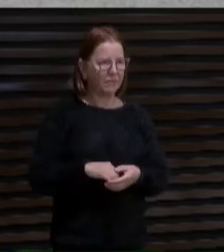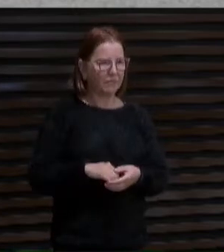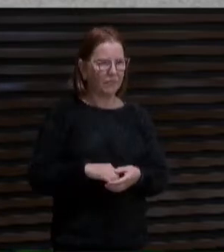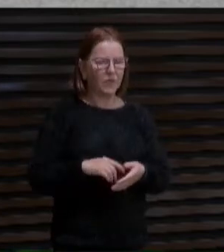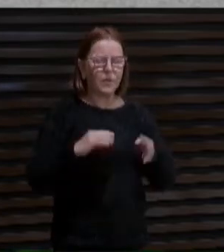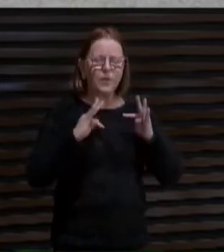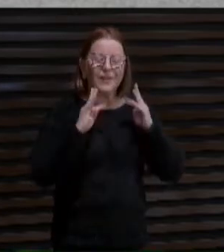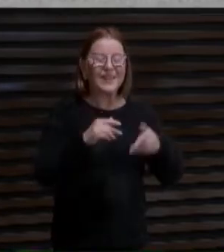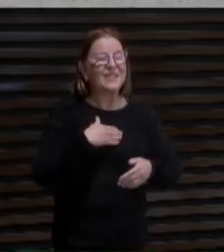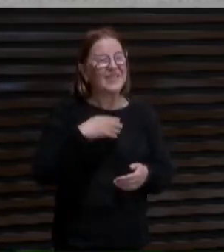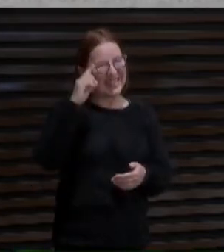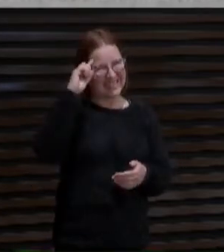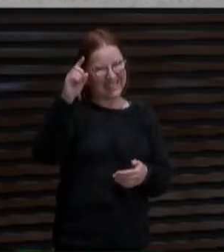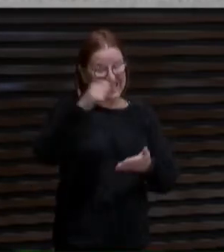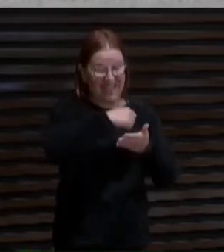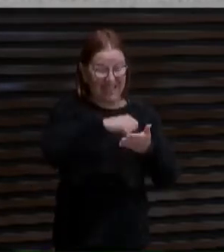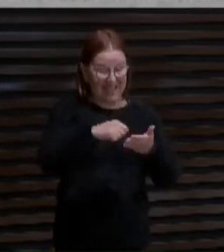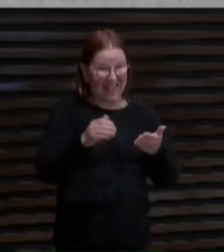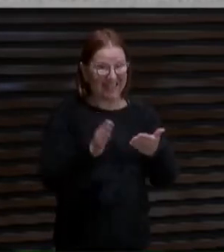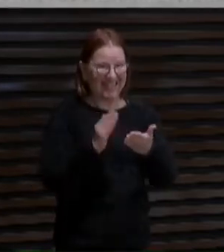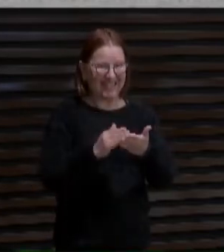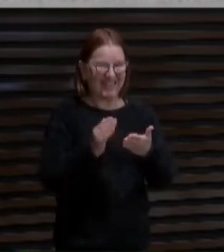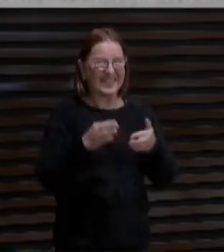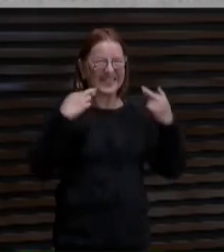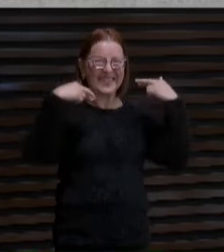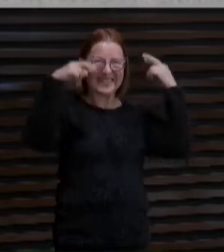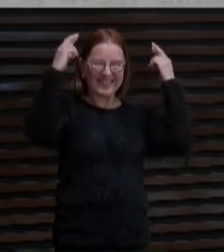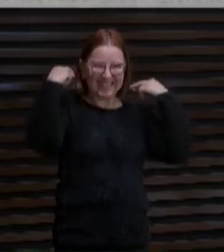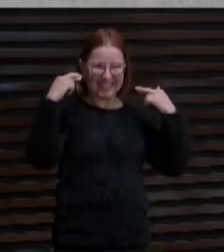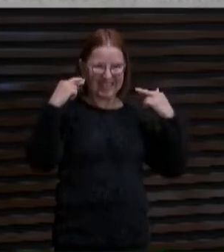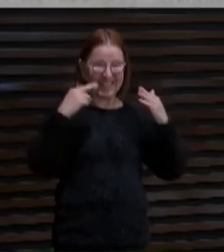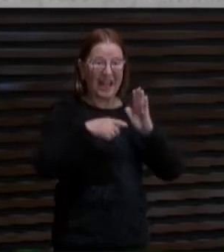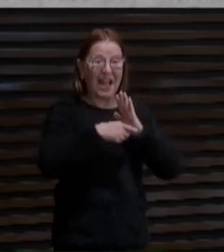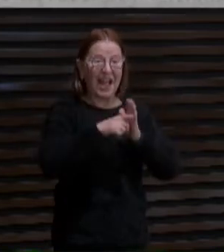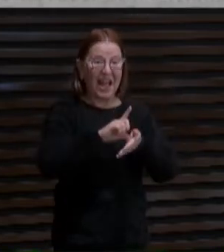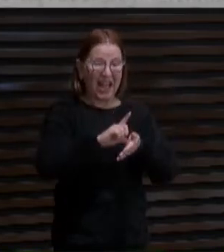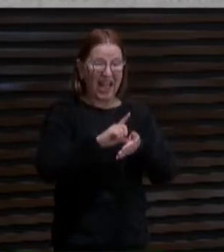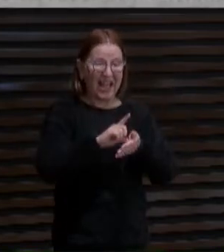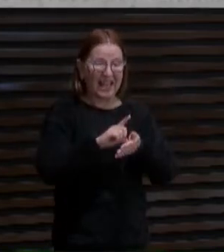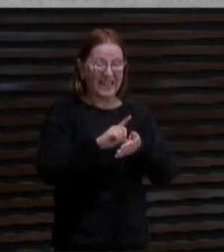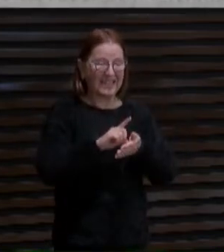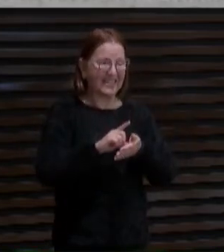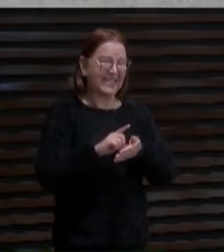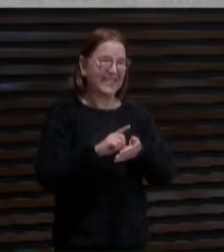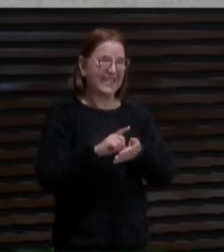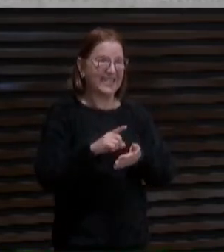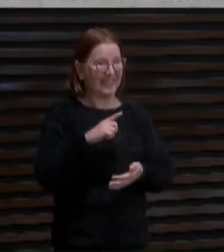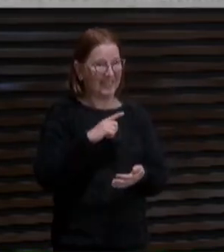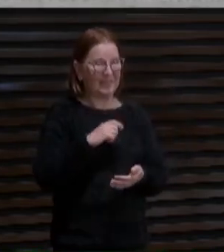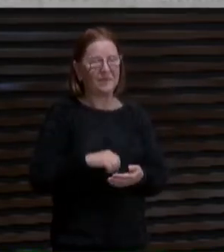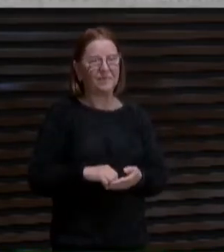os meus dias estão escritos no livro do cordeiro antes que nenhum deles ainda existisse a lá escrito o dia que eu nasci